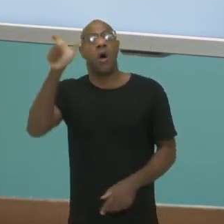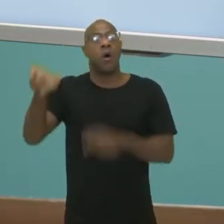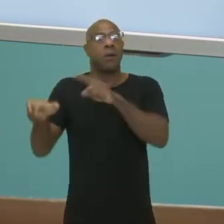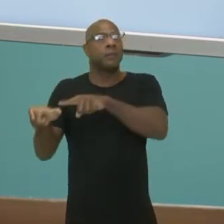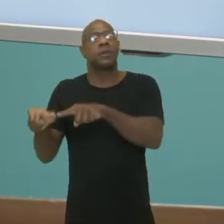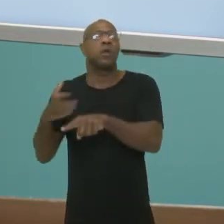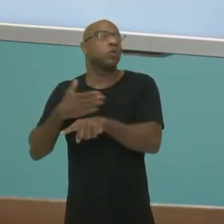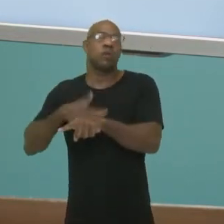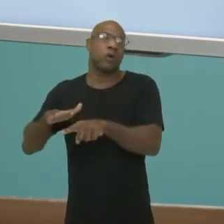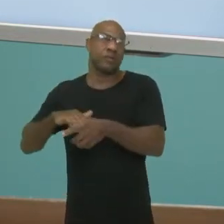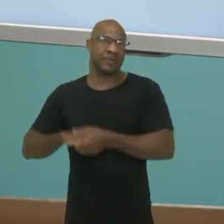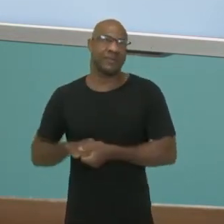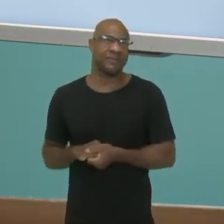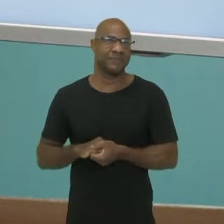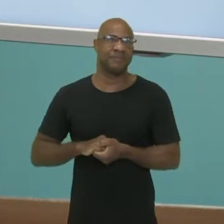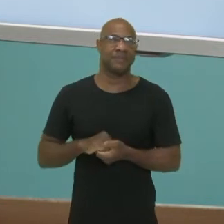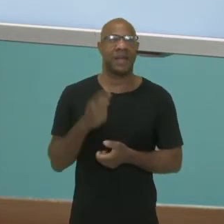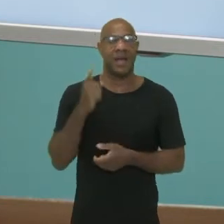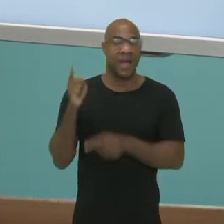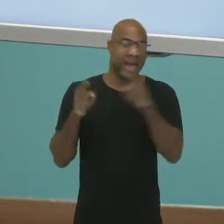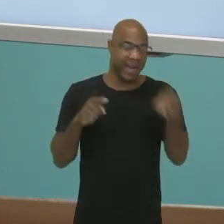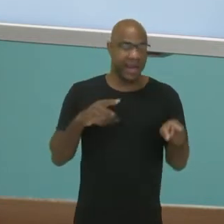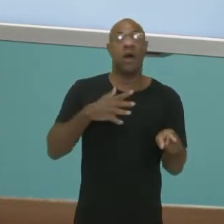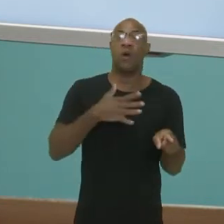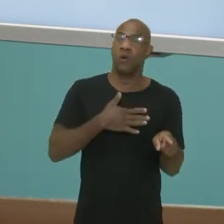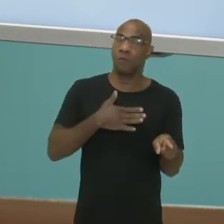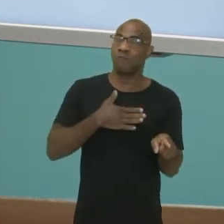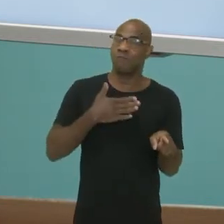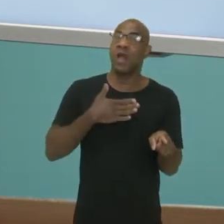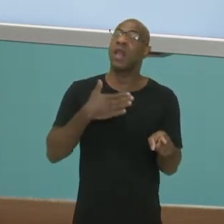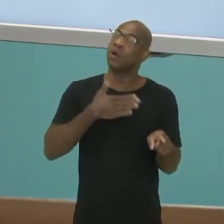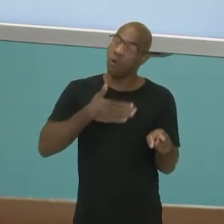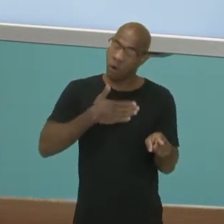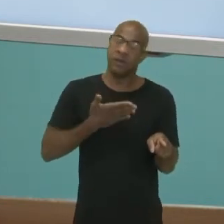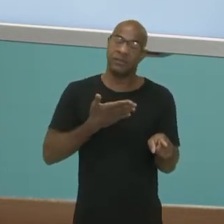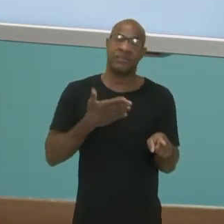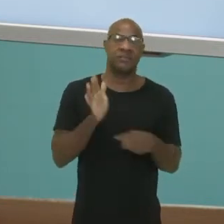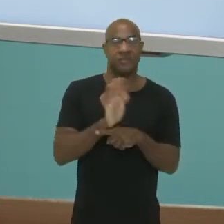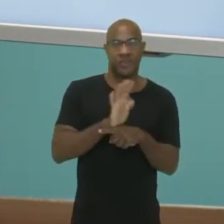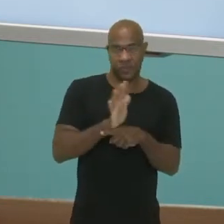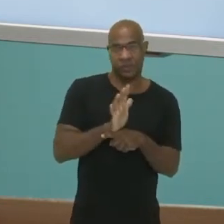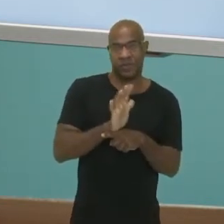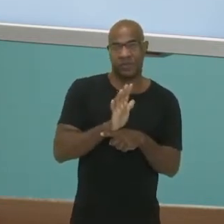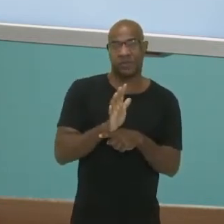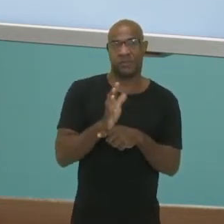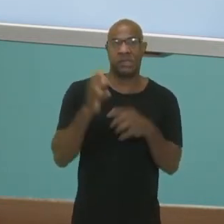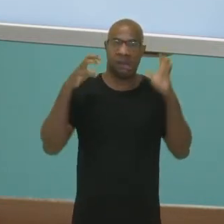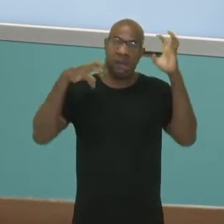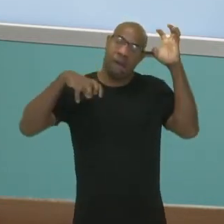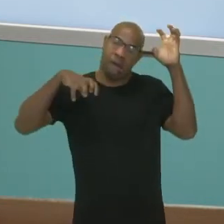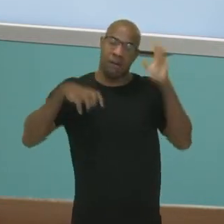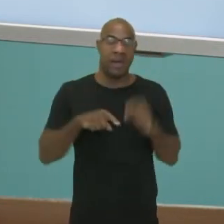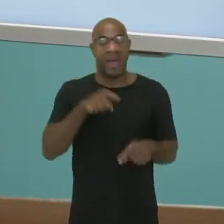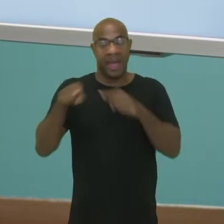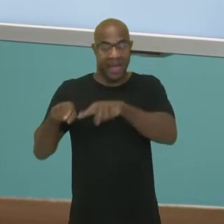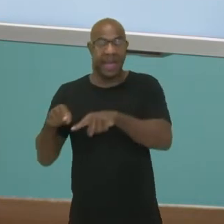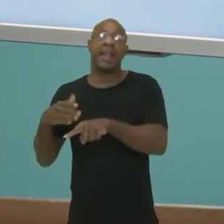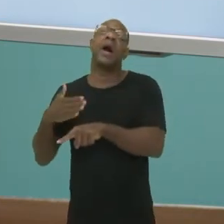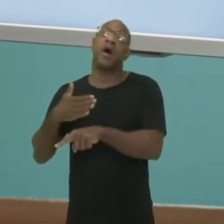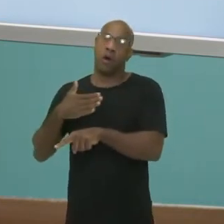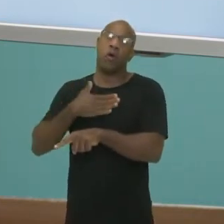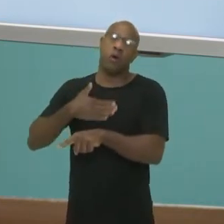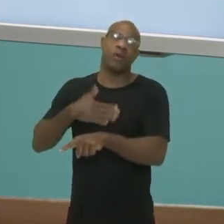de terror. A pessoa não gosta dos filmes de terror. E eu também não gosto. Só que eu não vou dizer eu também, eu vou dizer a mim